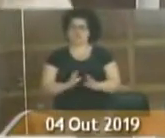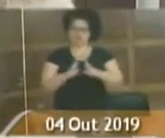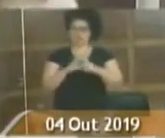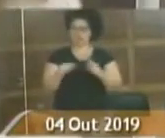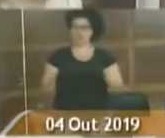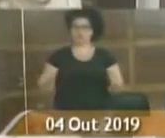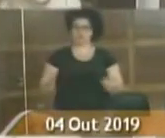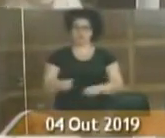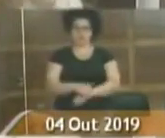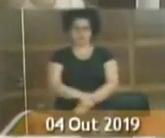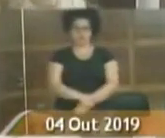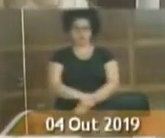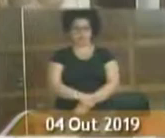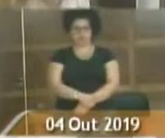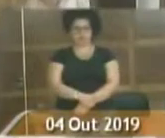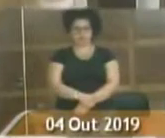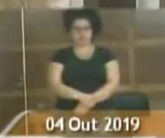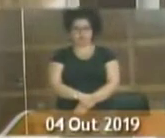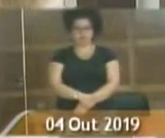tá?